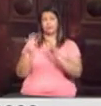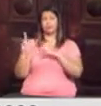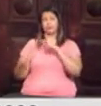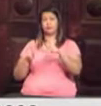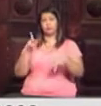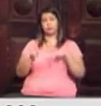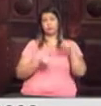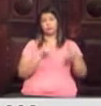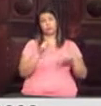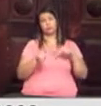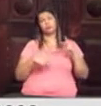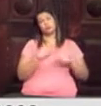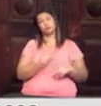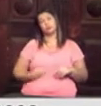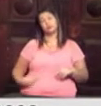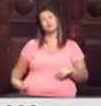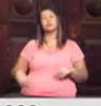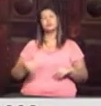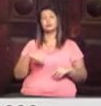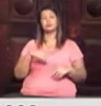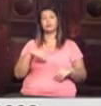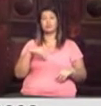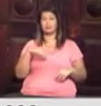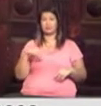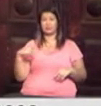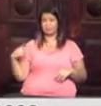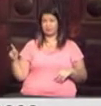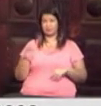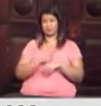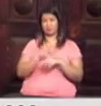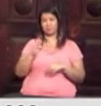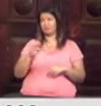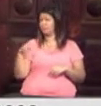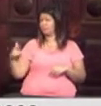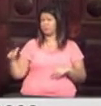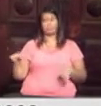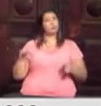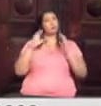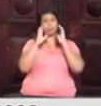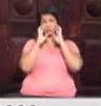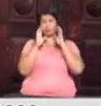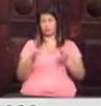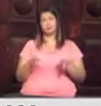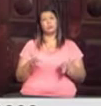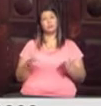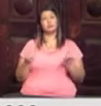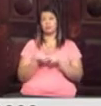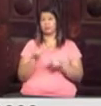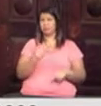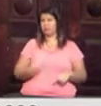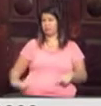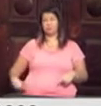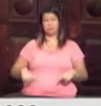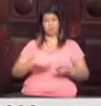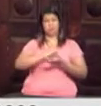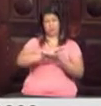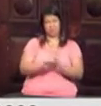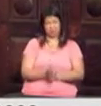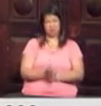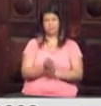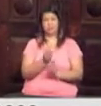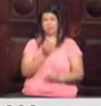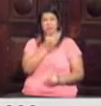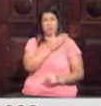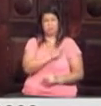população. O governo do Estado não atende mais a população, esse governo se tornou disfuncional,